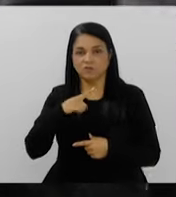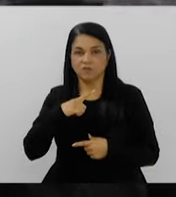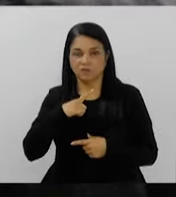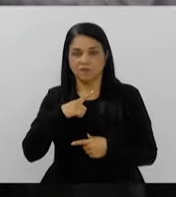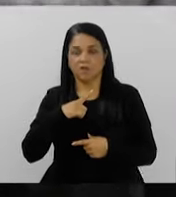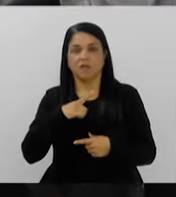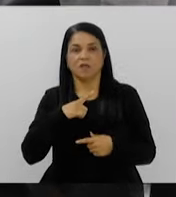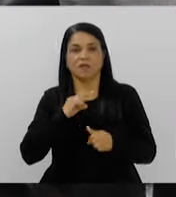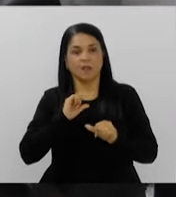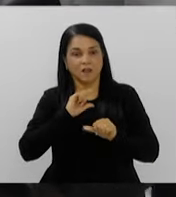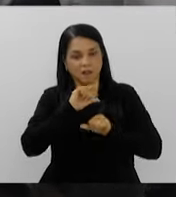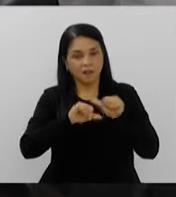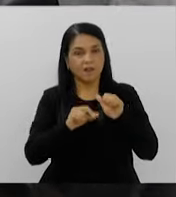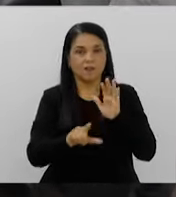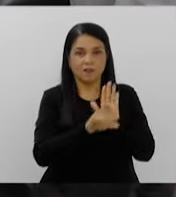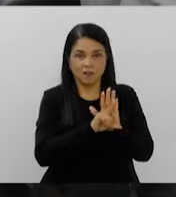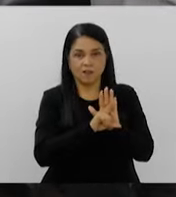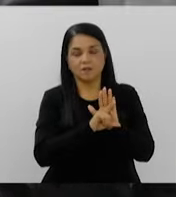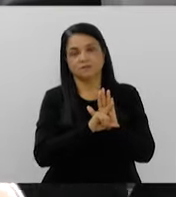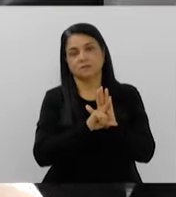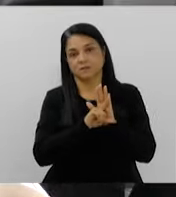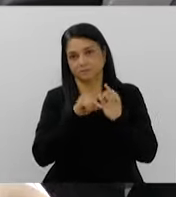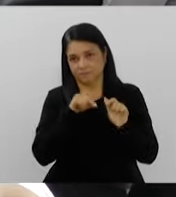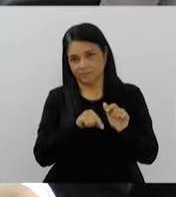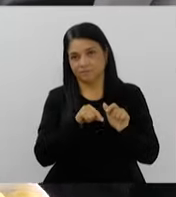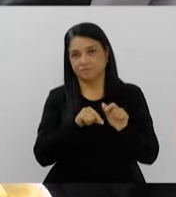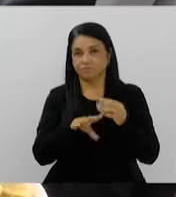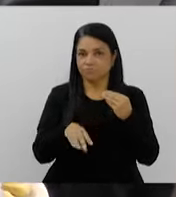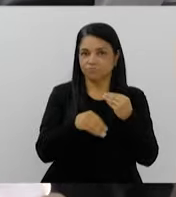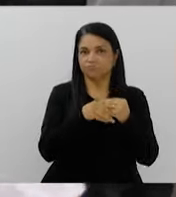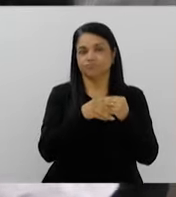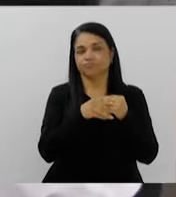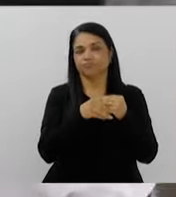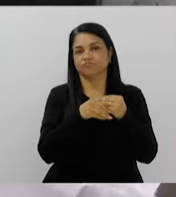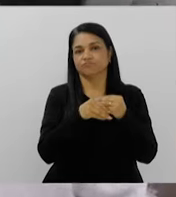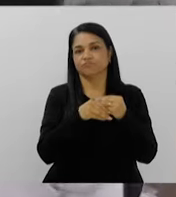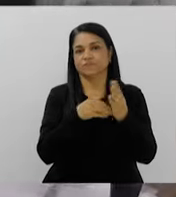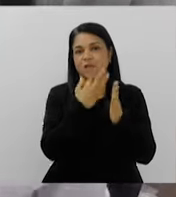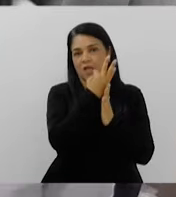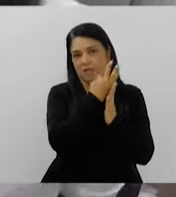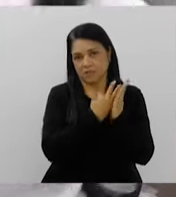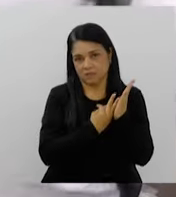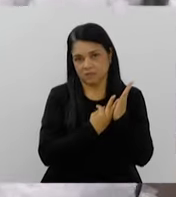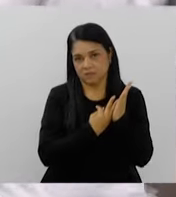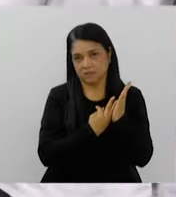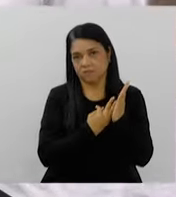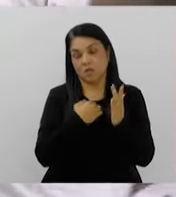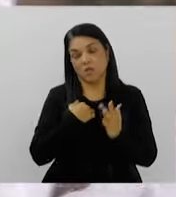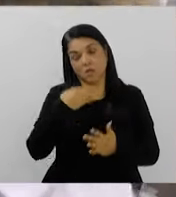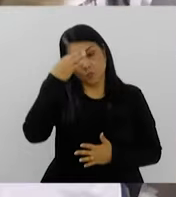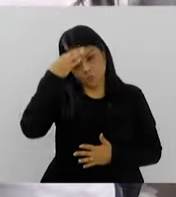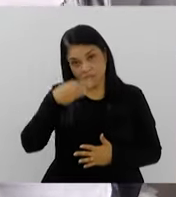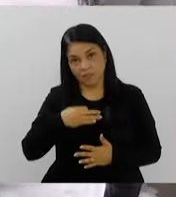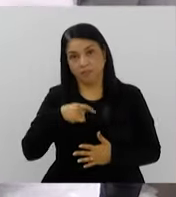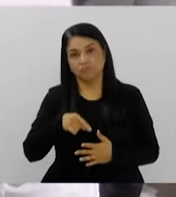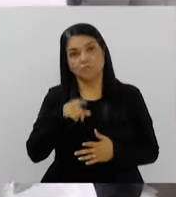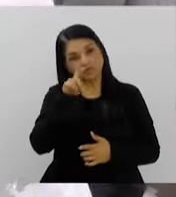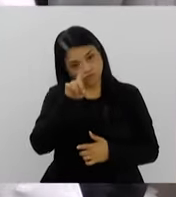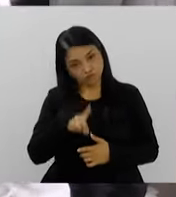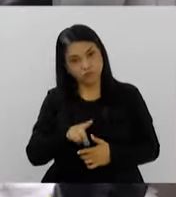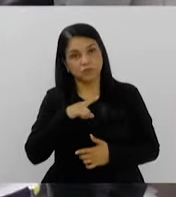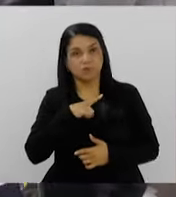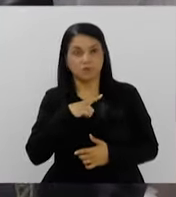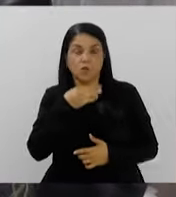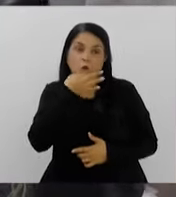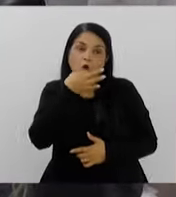modificando, e ele vai estar incorporado na nova redação, no meu entendimento, eles têm esse direito. Mas essa é a